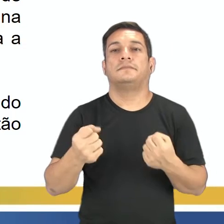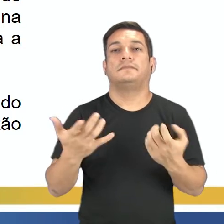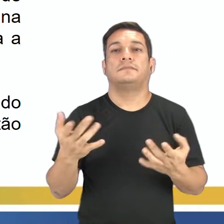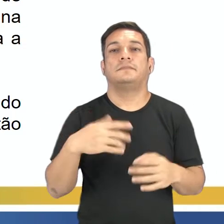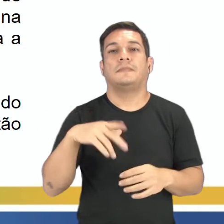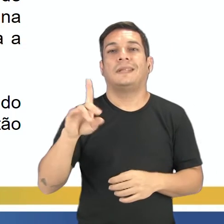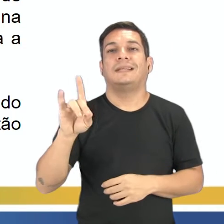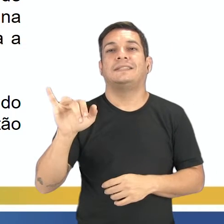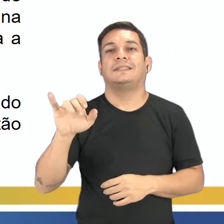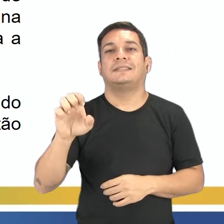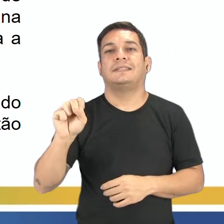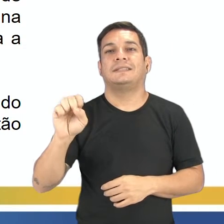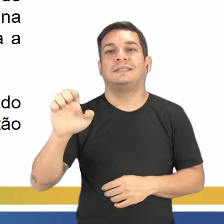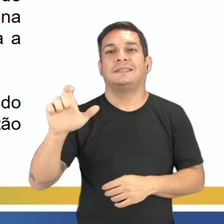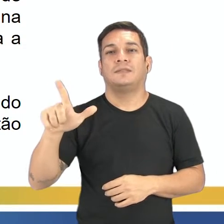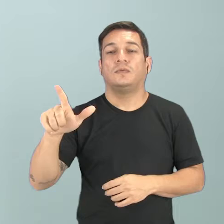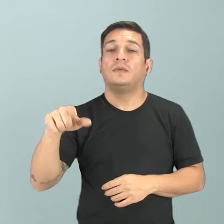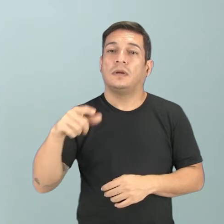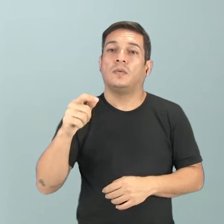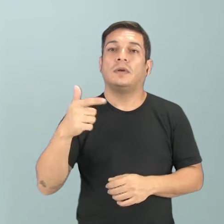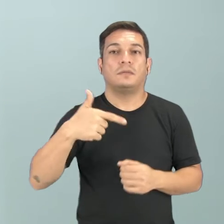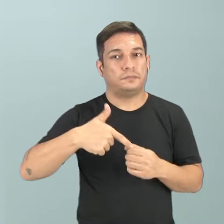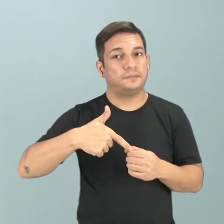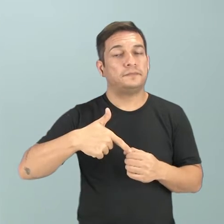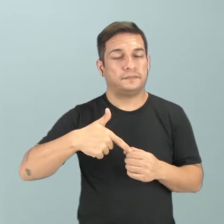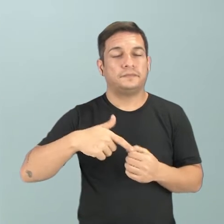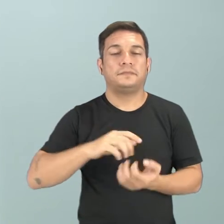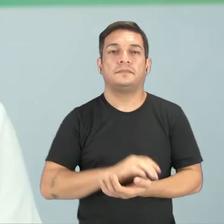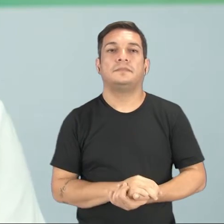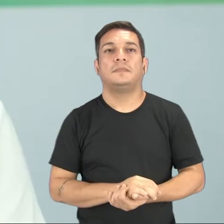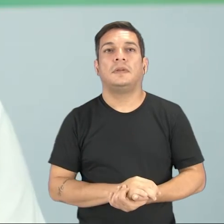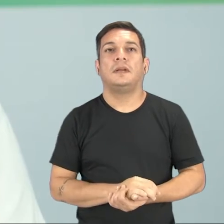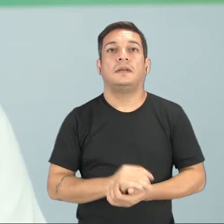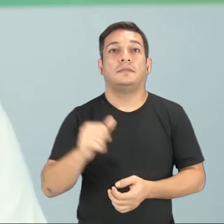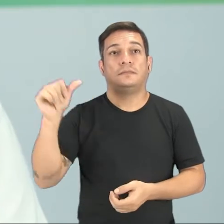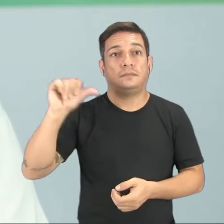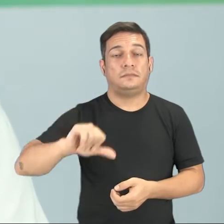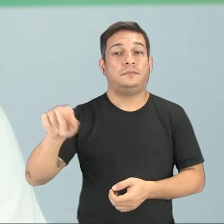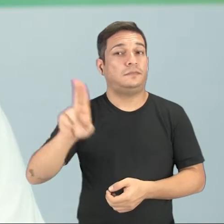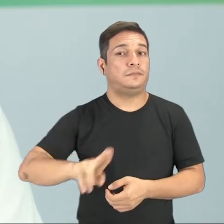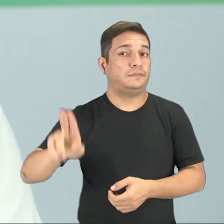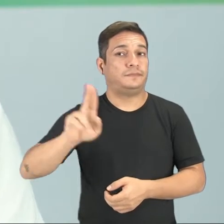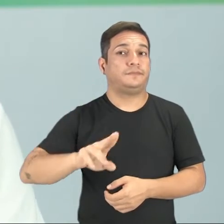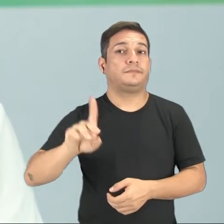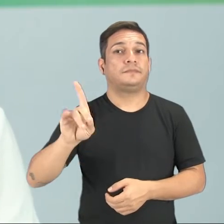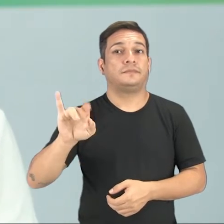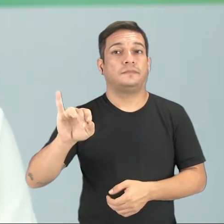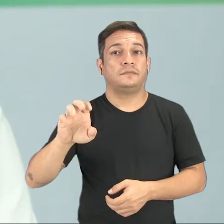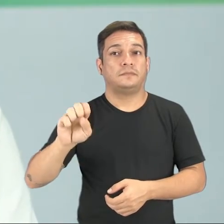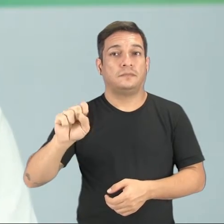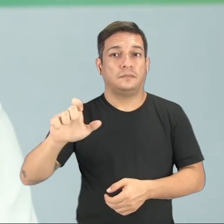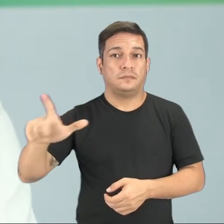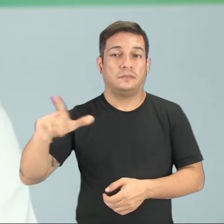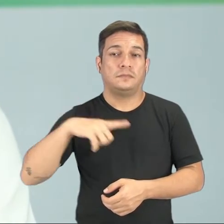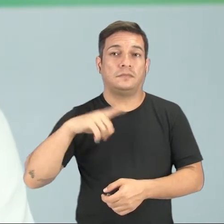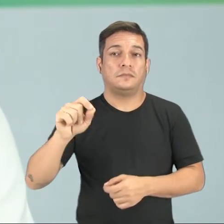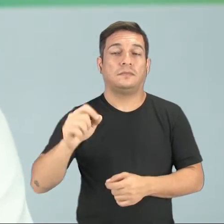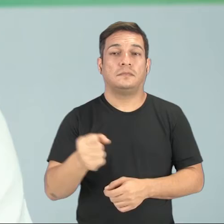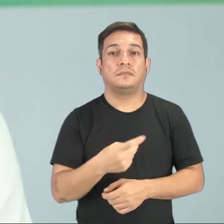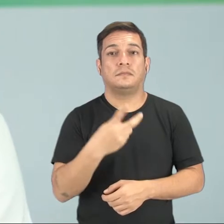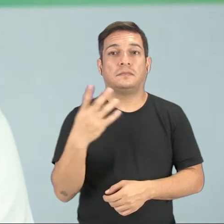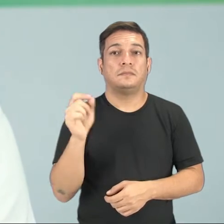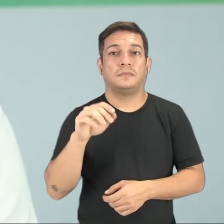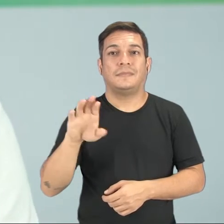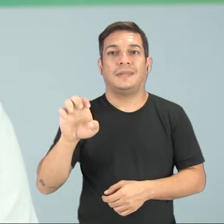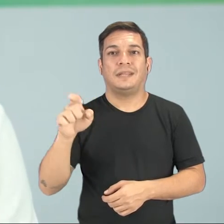carro é diesel, então é um combustível. Desvantagens do uso do diesel. Diesel tem grande quantidade